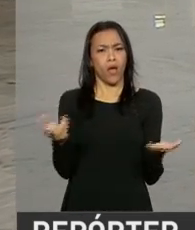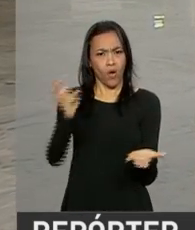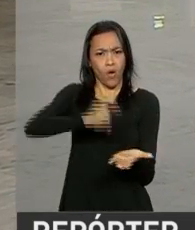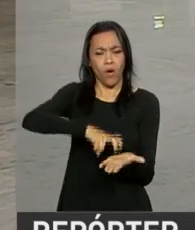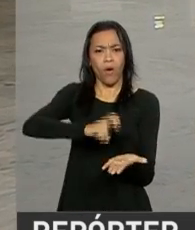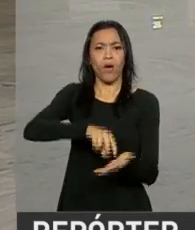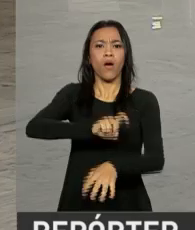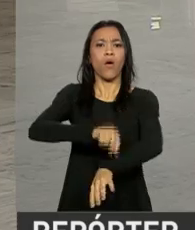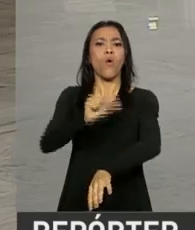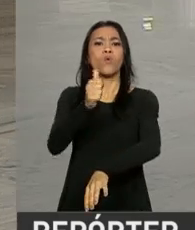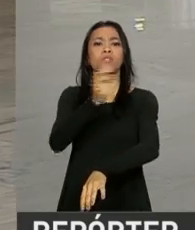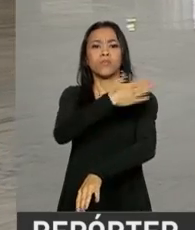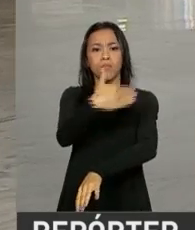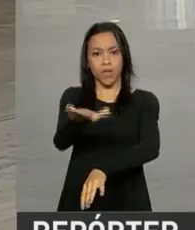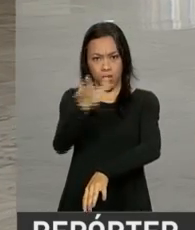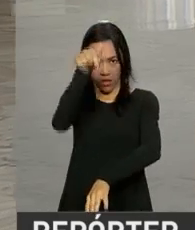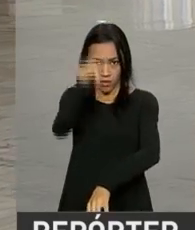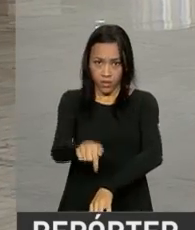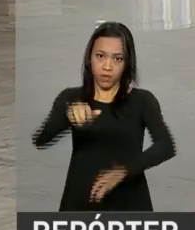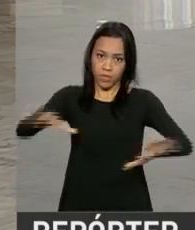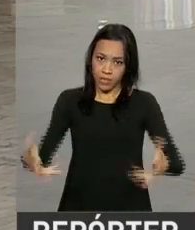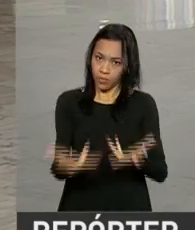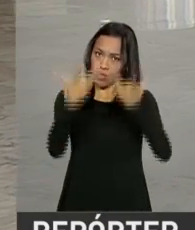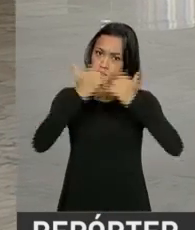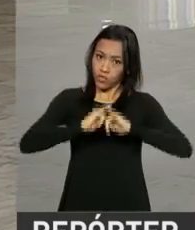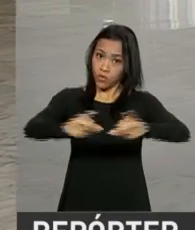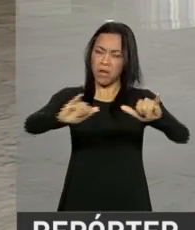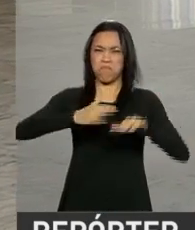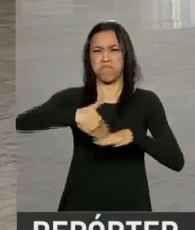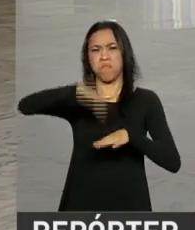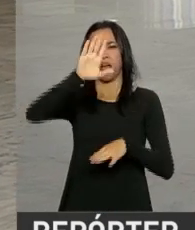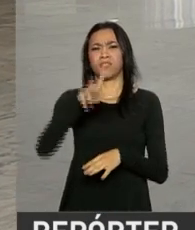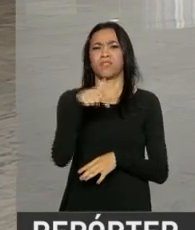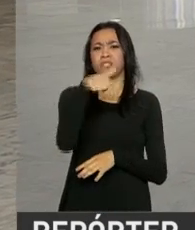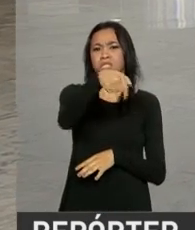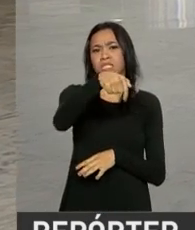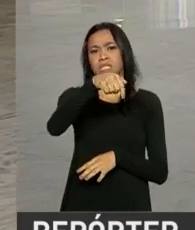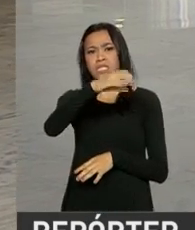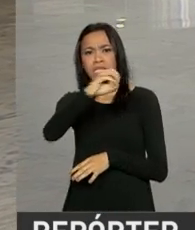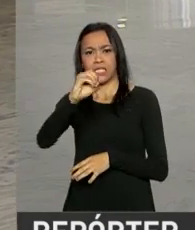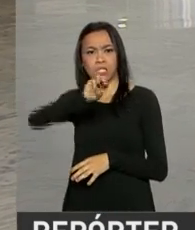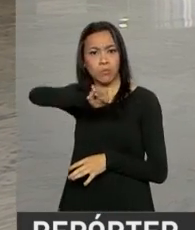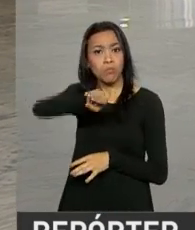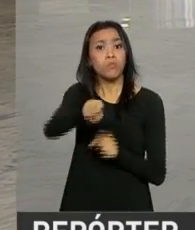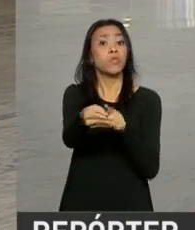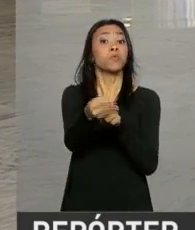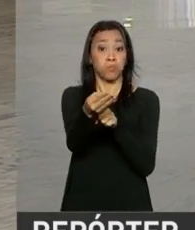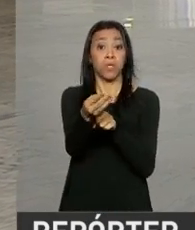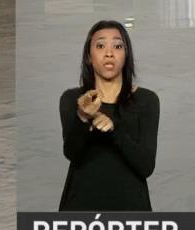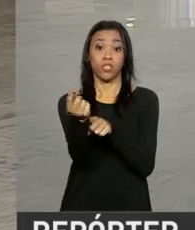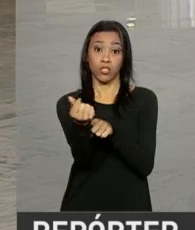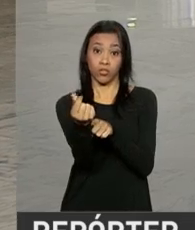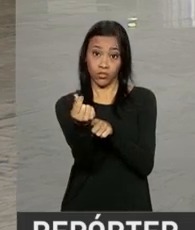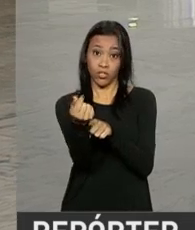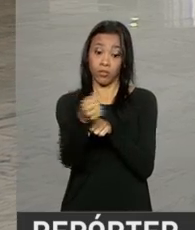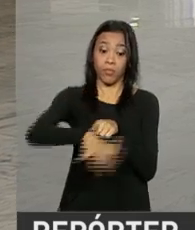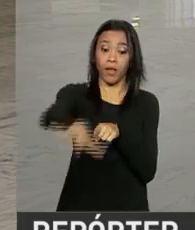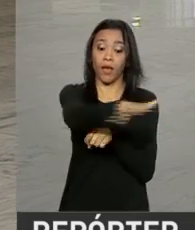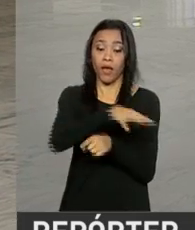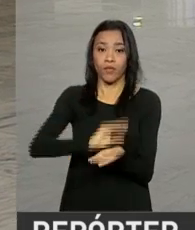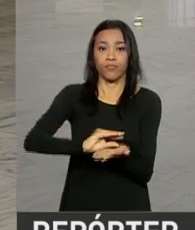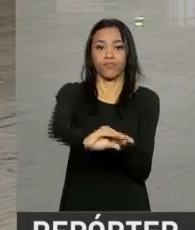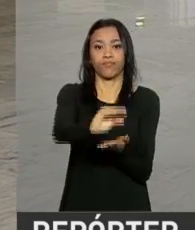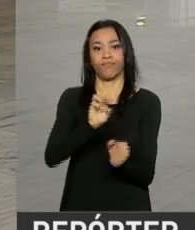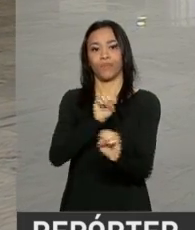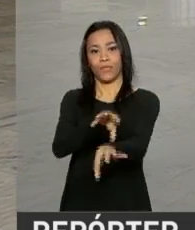uma cerimônia aqui no Palácio do Planalto. Devem ser liberados mais 700 milhões de reais para o setor. Nessa